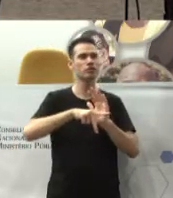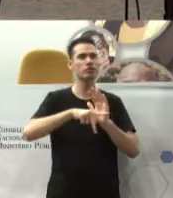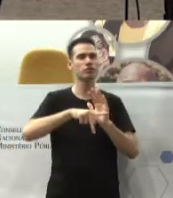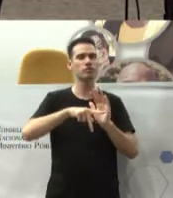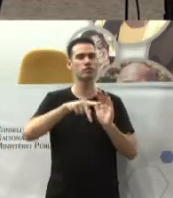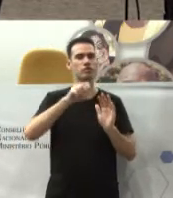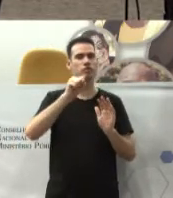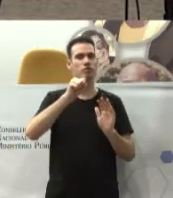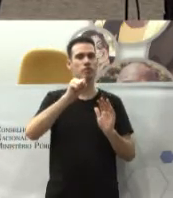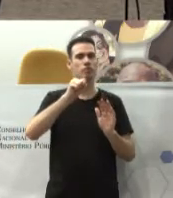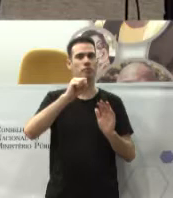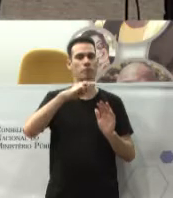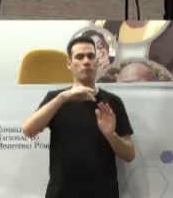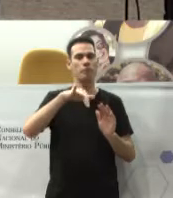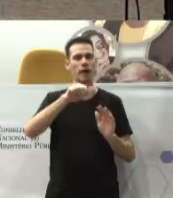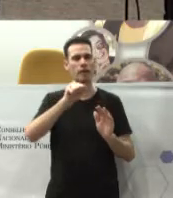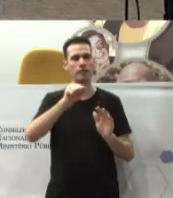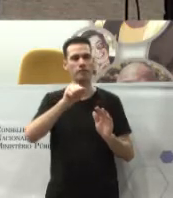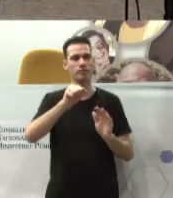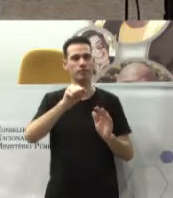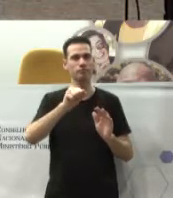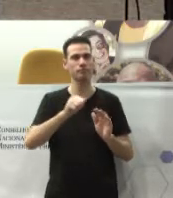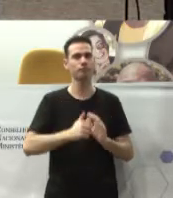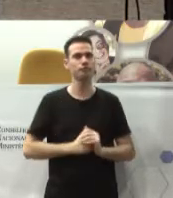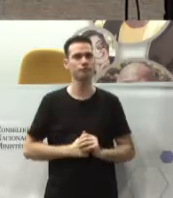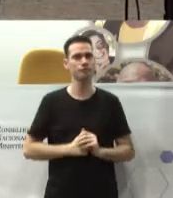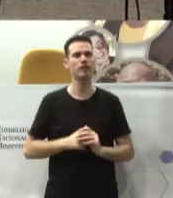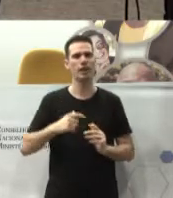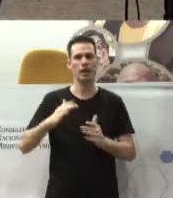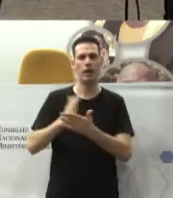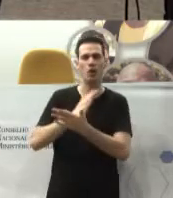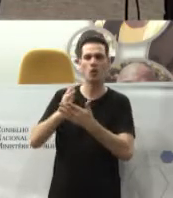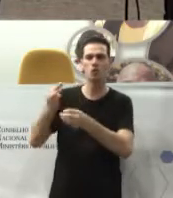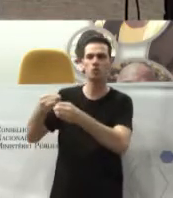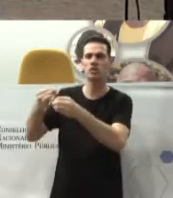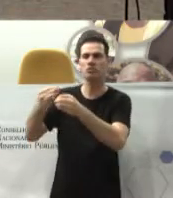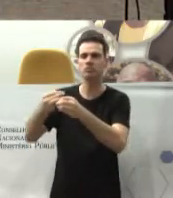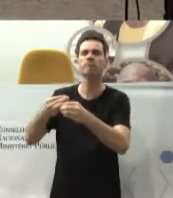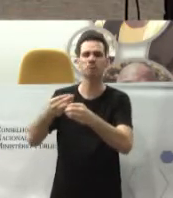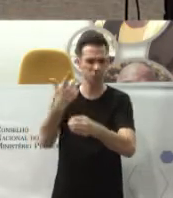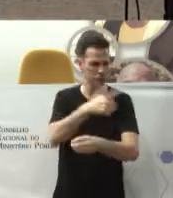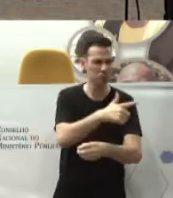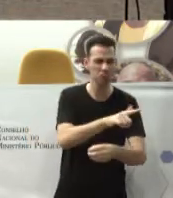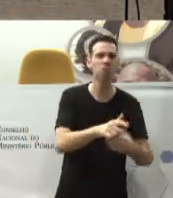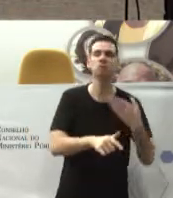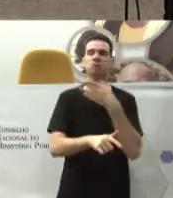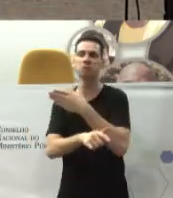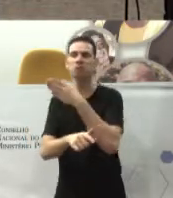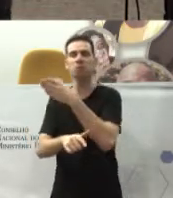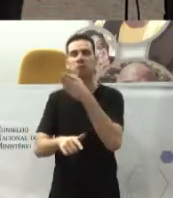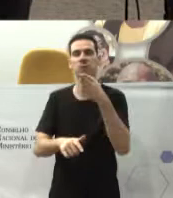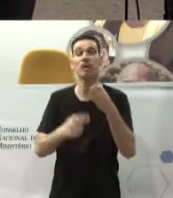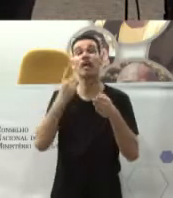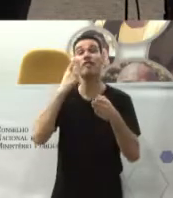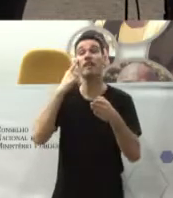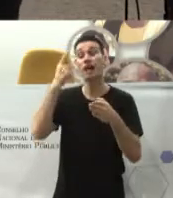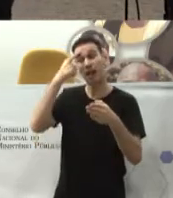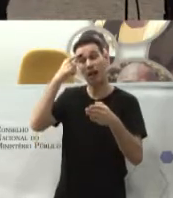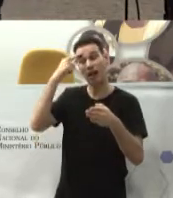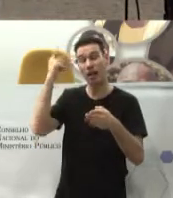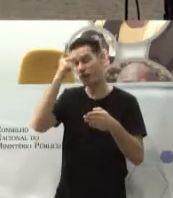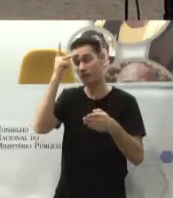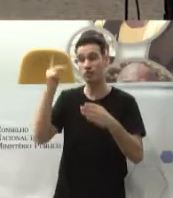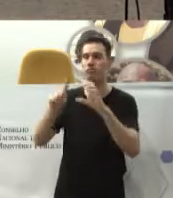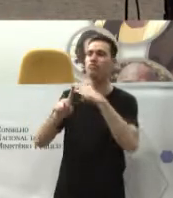já passou até da sua fase piloto, e a gente está avançando para alguns municípios mais. Mas, no essência, o que, que é o programa? Ouvir a população e dizer, olha,